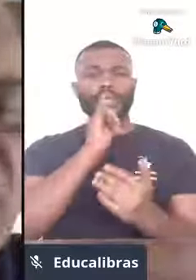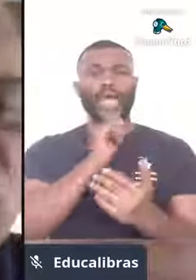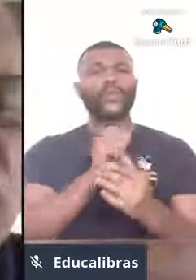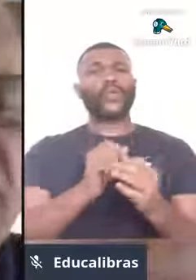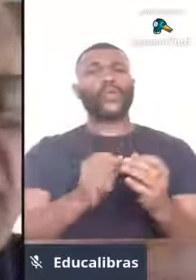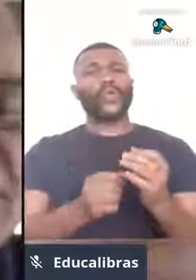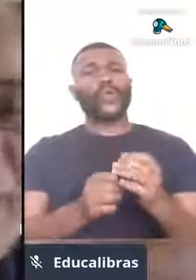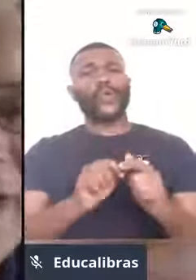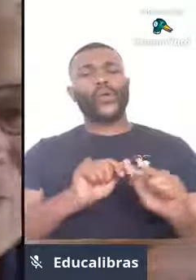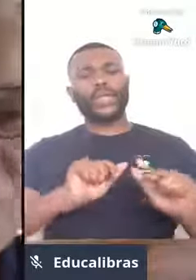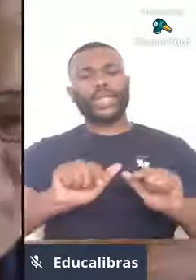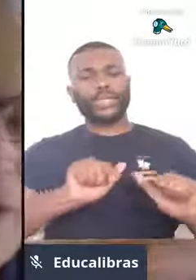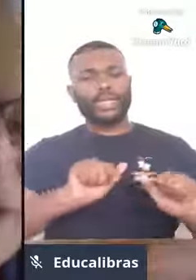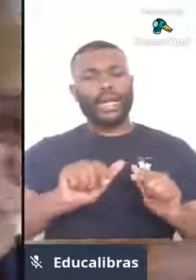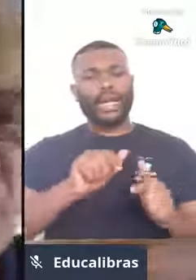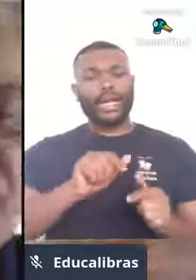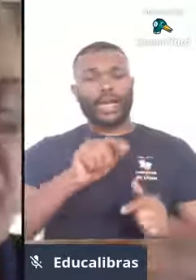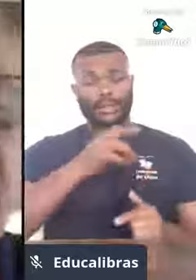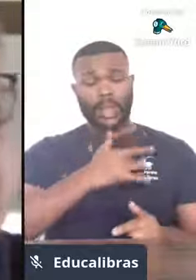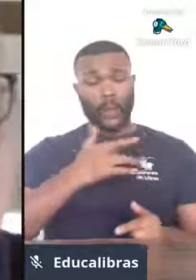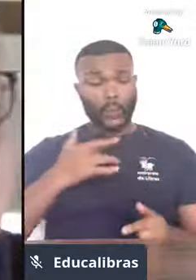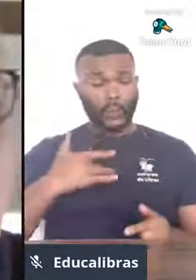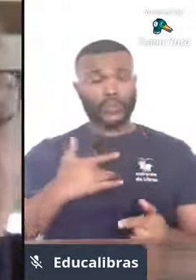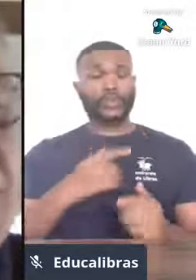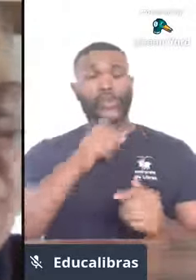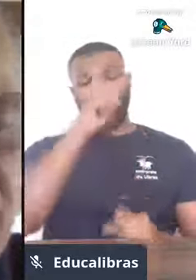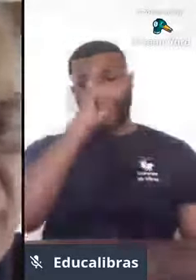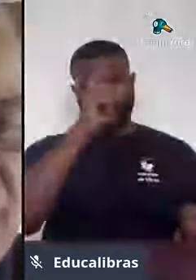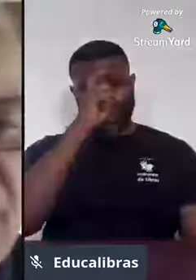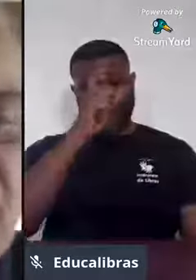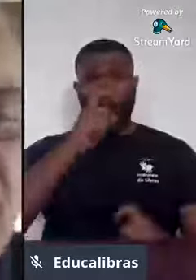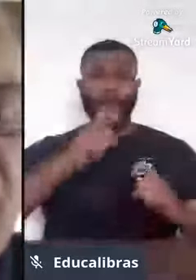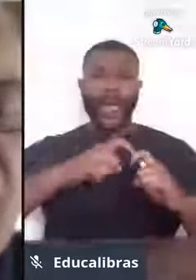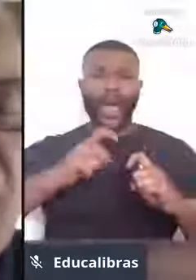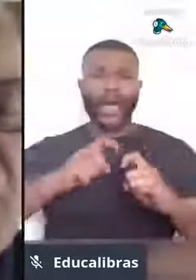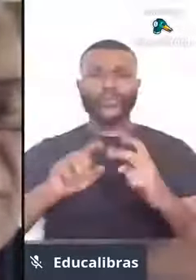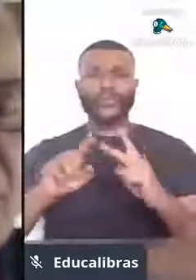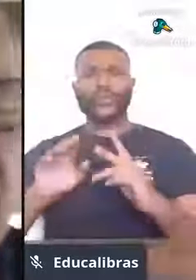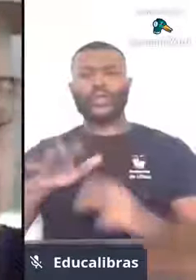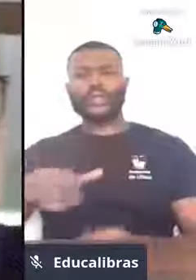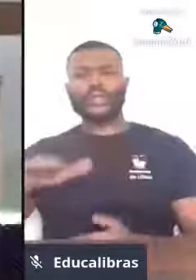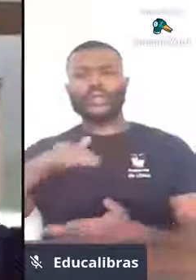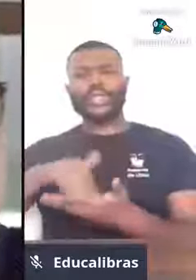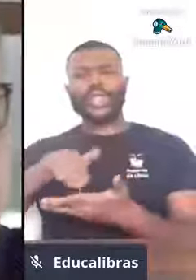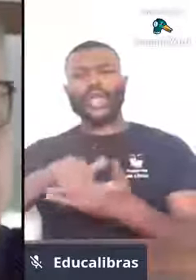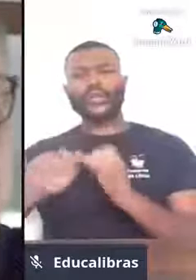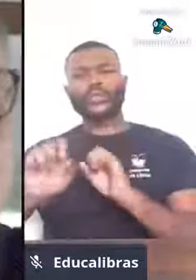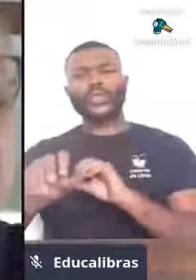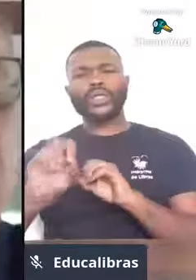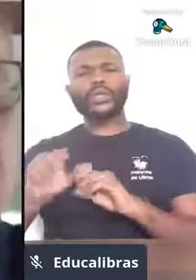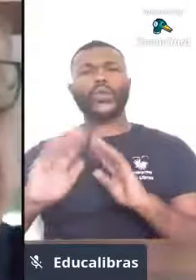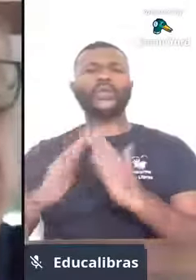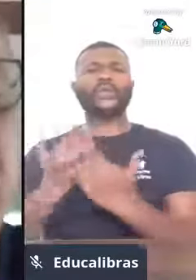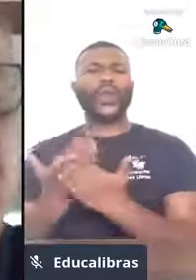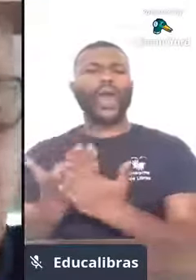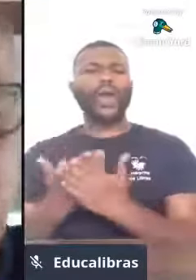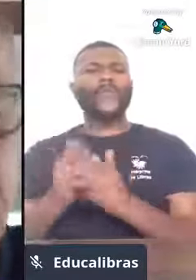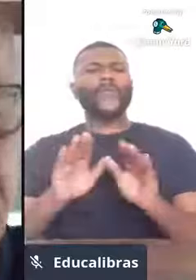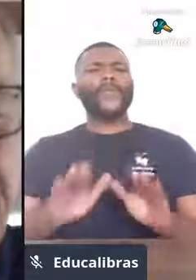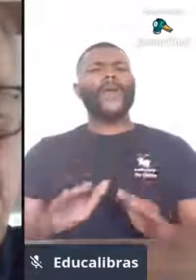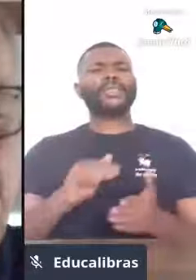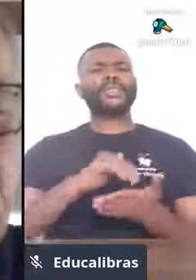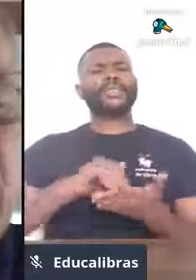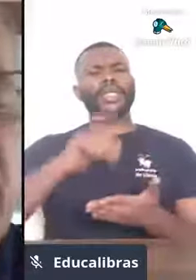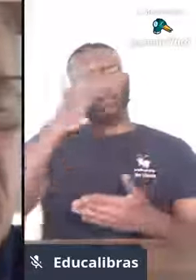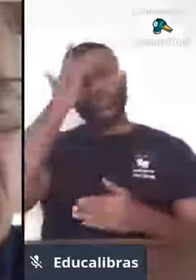Secretaria de Educação entrega escolas, né? E a Secretaria da Pessoa com Deficiência não poderia ter esse perfil. Por quê?